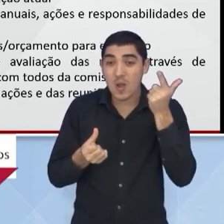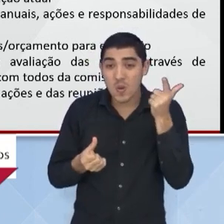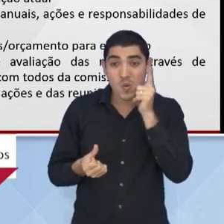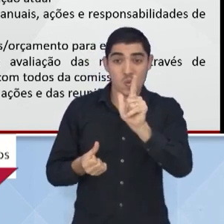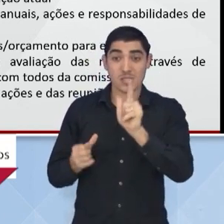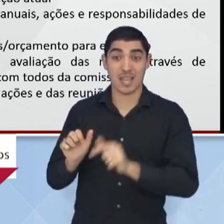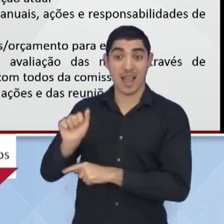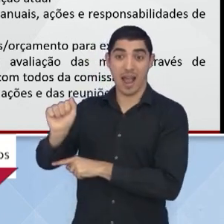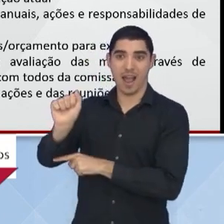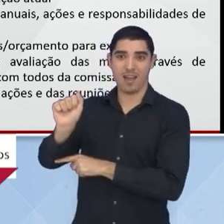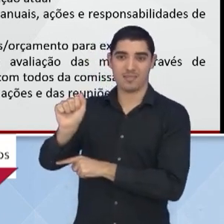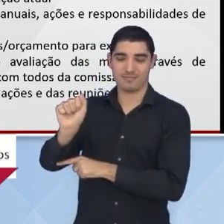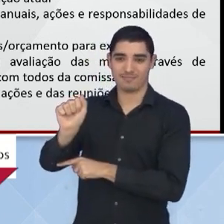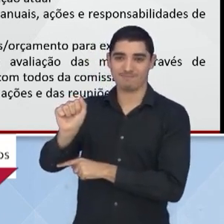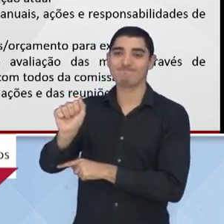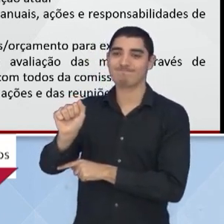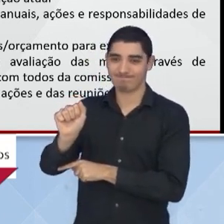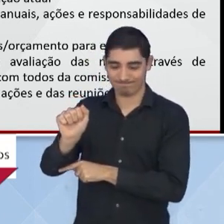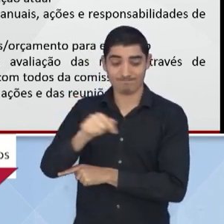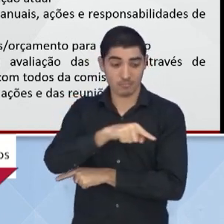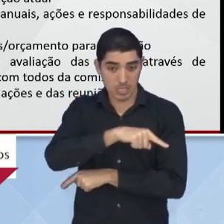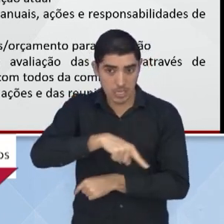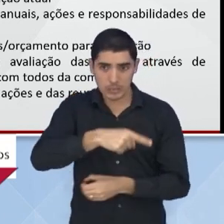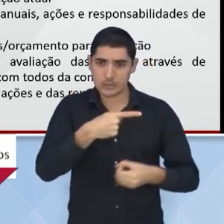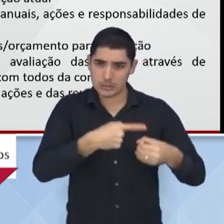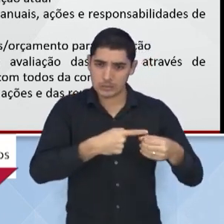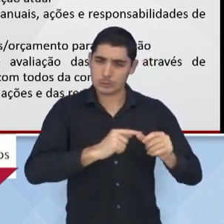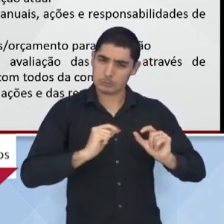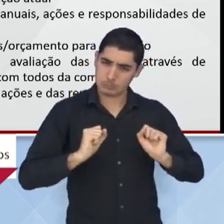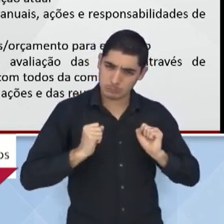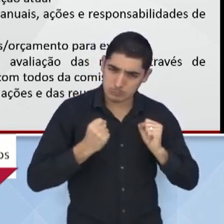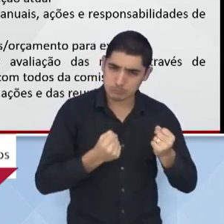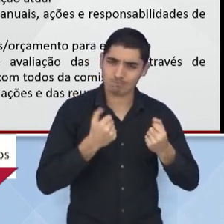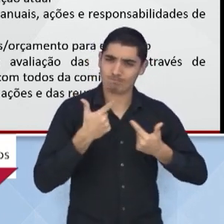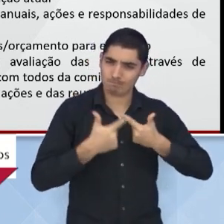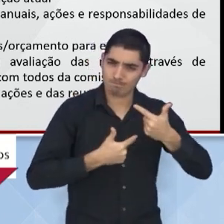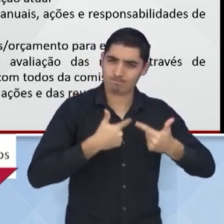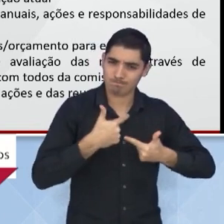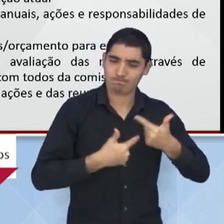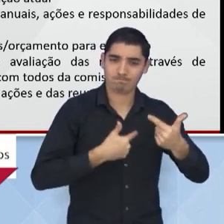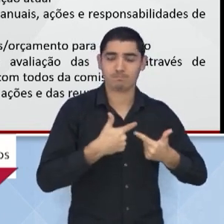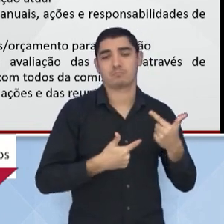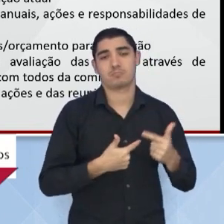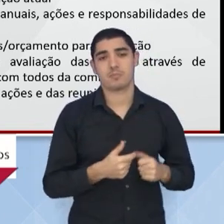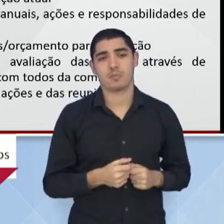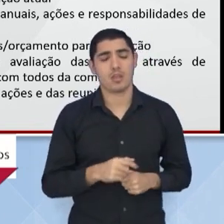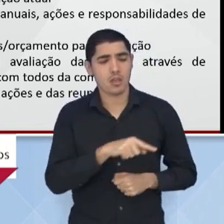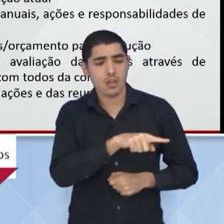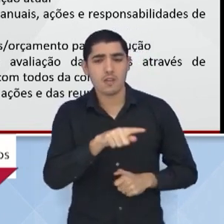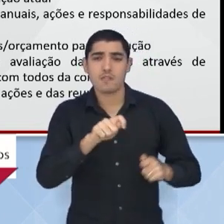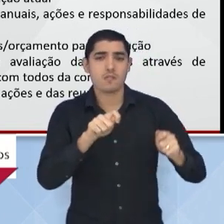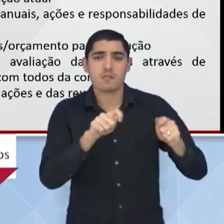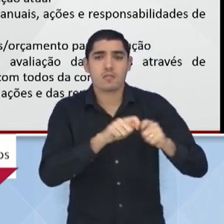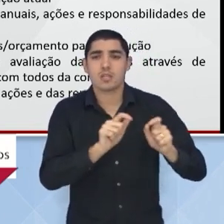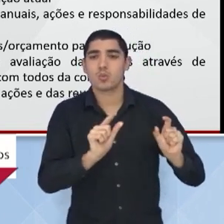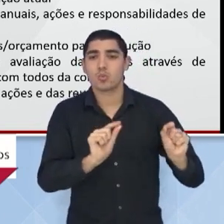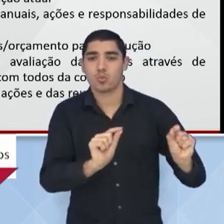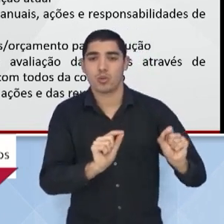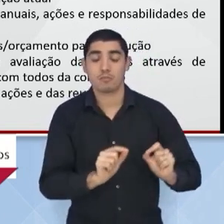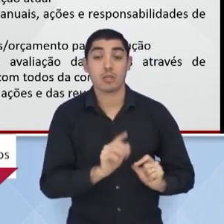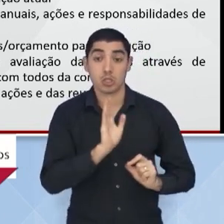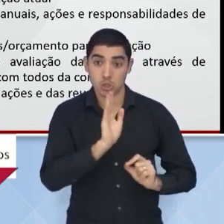iegm então eles estão trabalhando para isso para isso o que que eles fizeram eles fizeram um